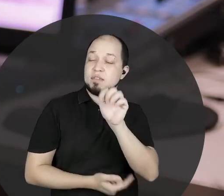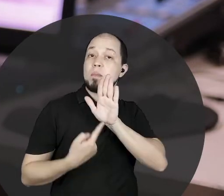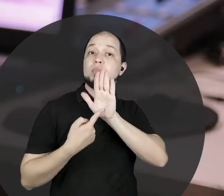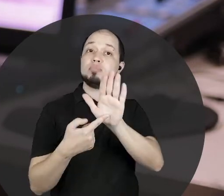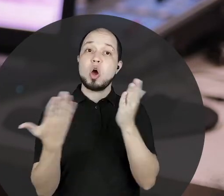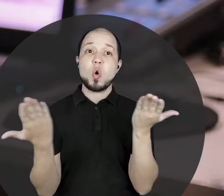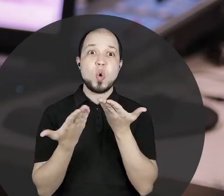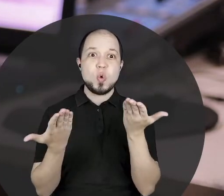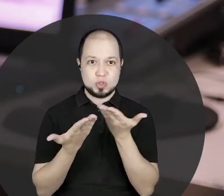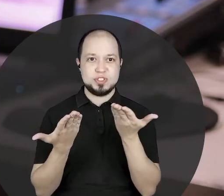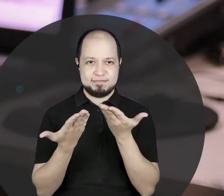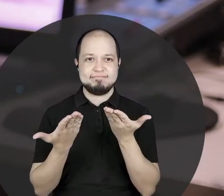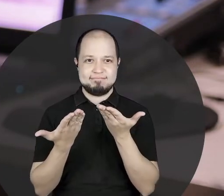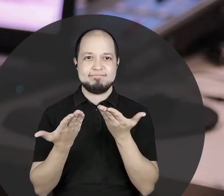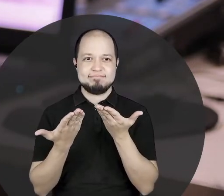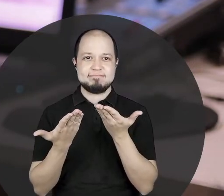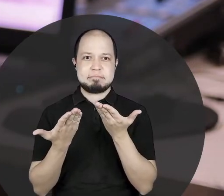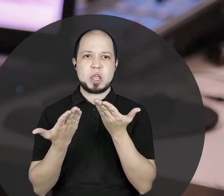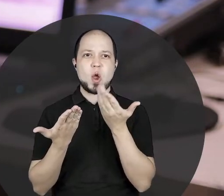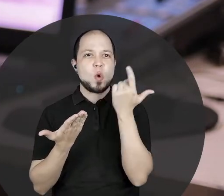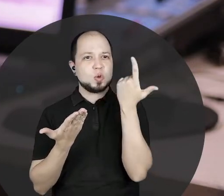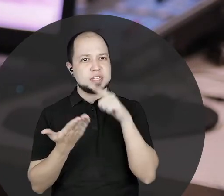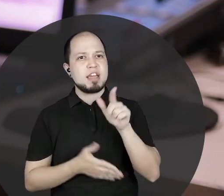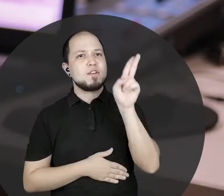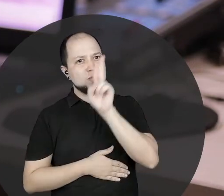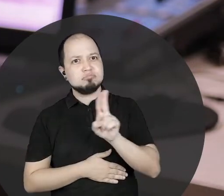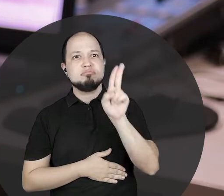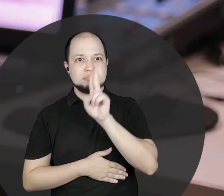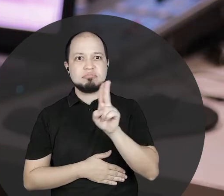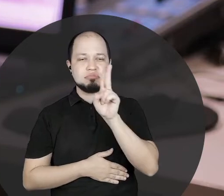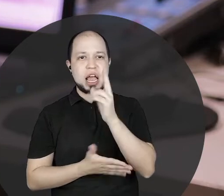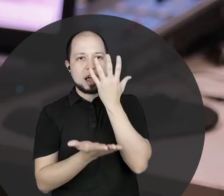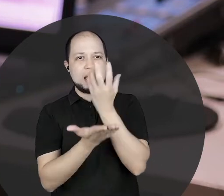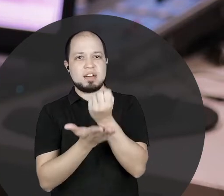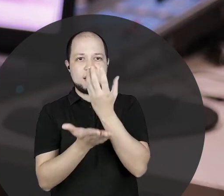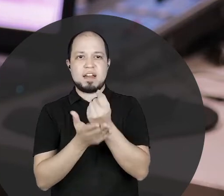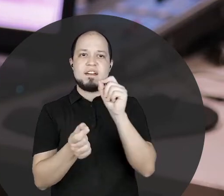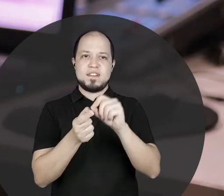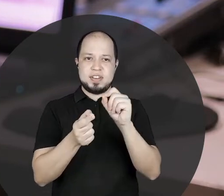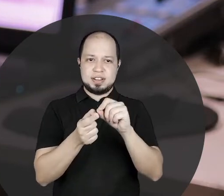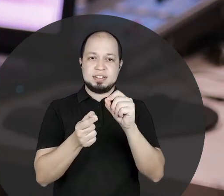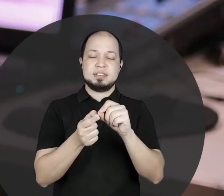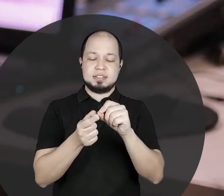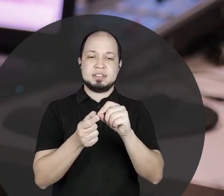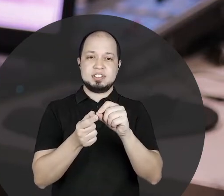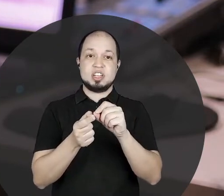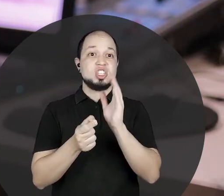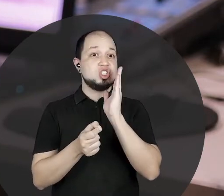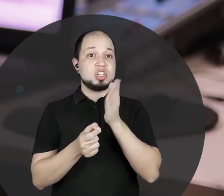hoje que dá para aproveitar essa gravação que a gente fez já como versão